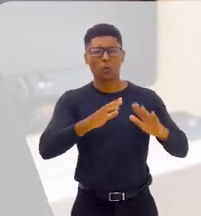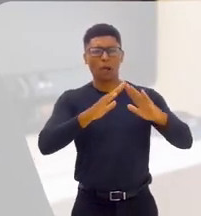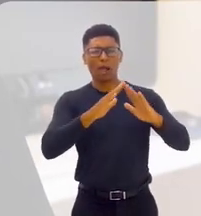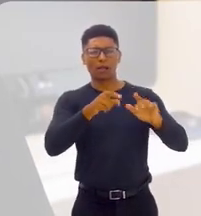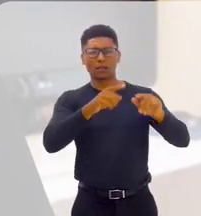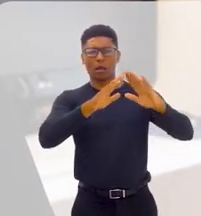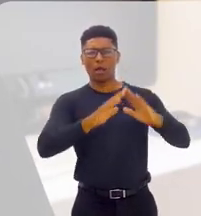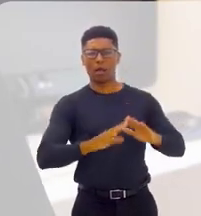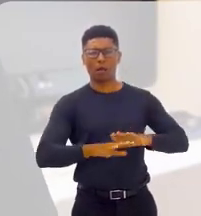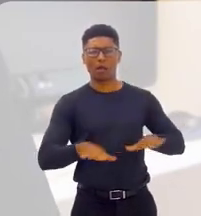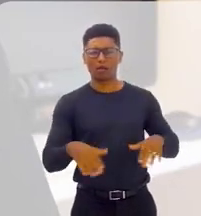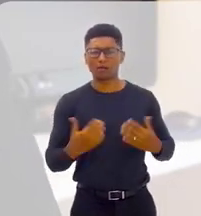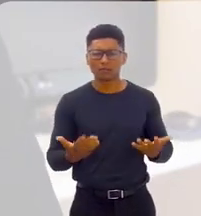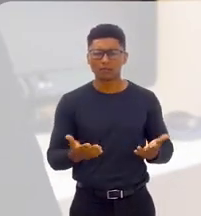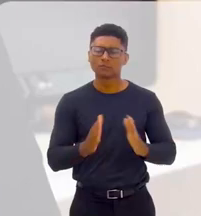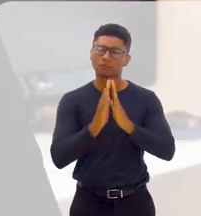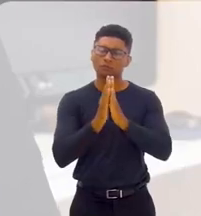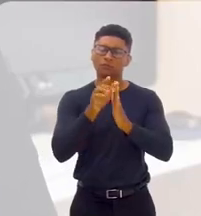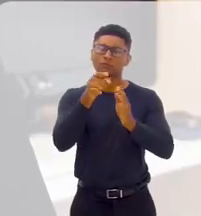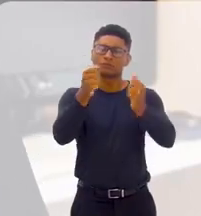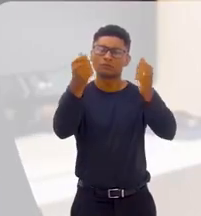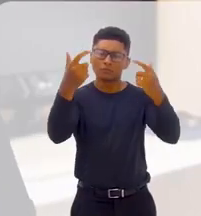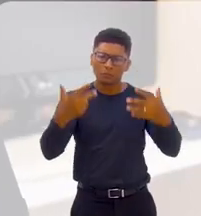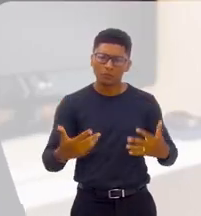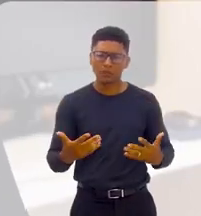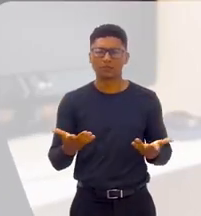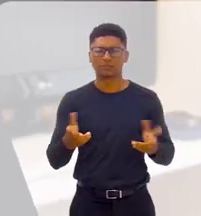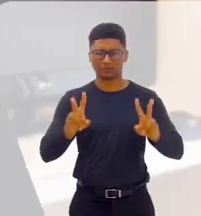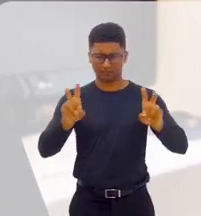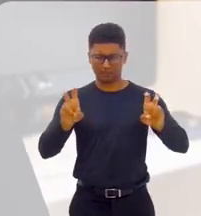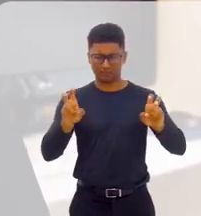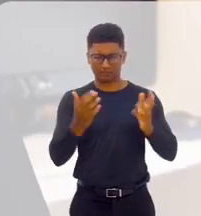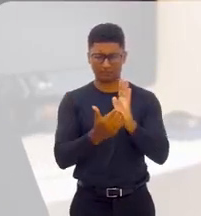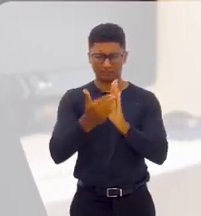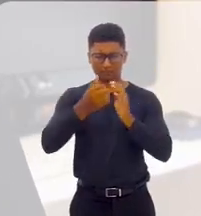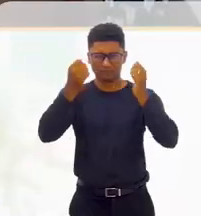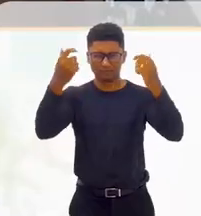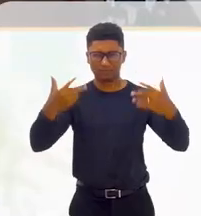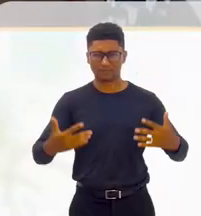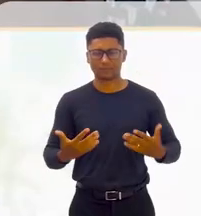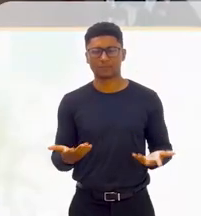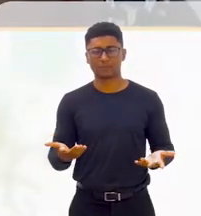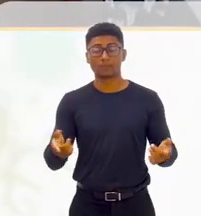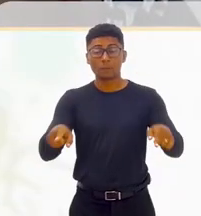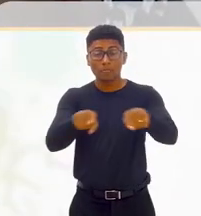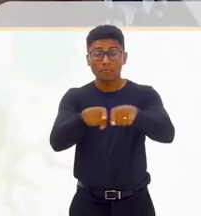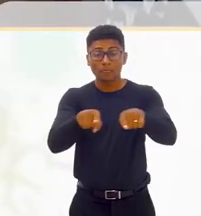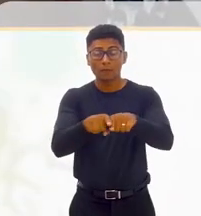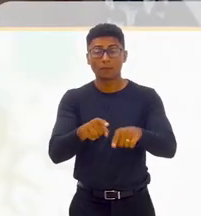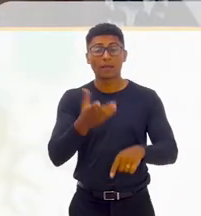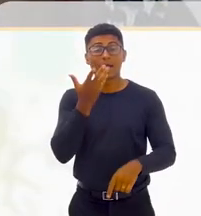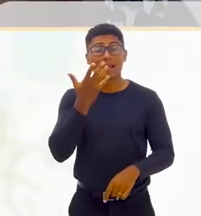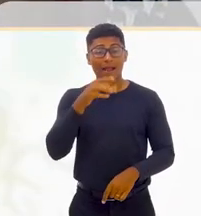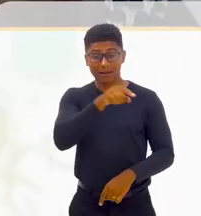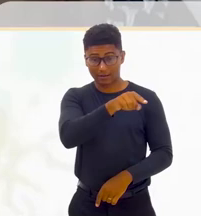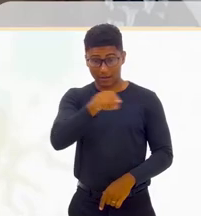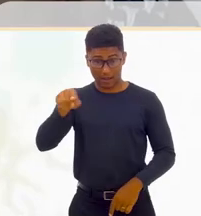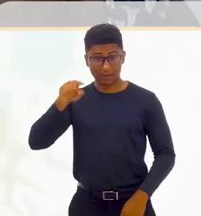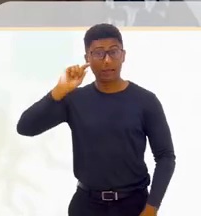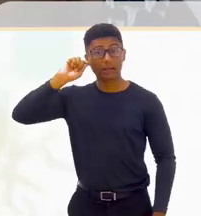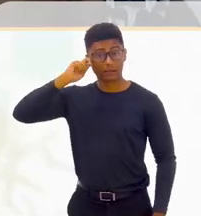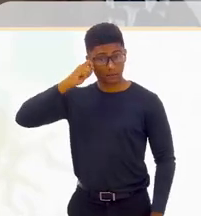só abrigadas. Eu queria que você falasse um pouquinho sobre essa temática e especialmente das